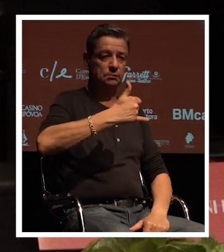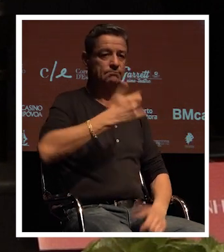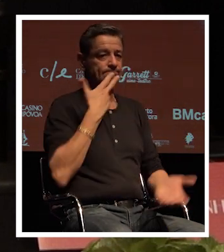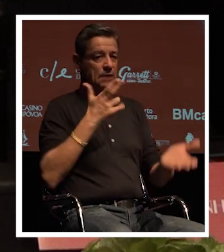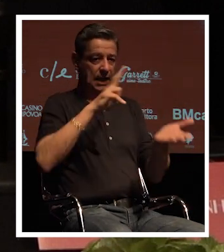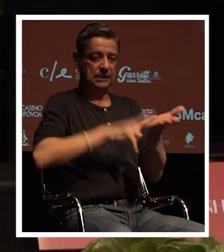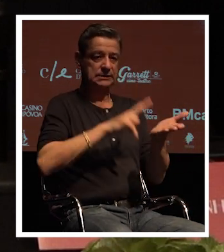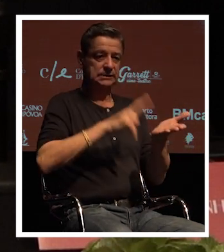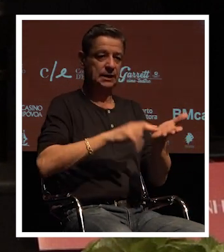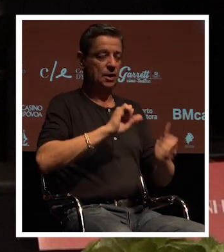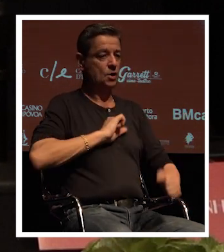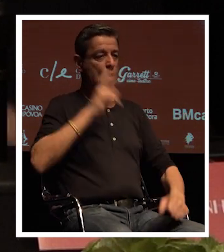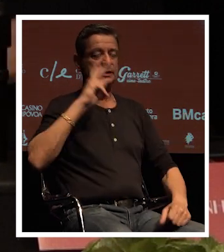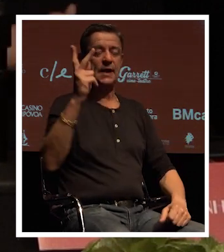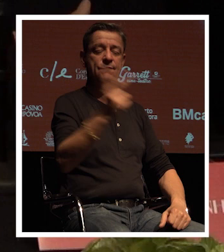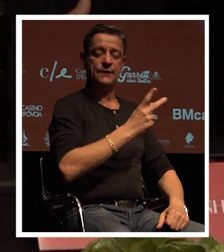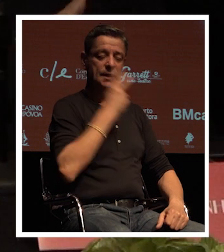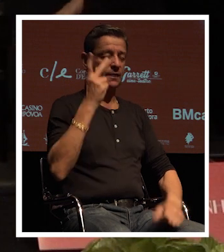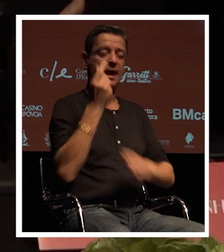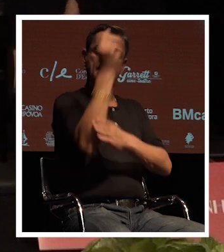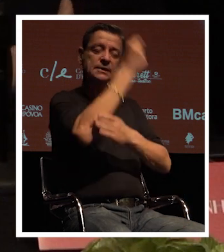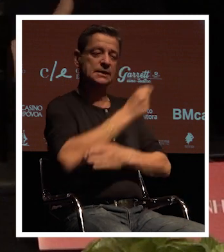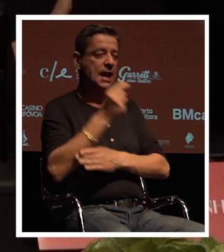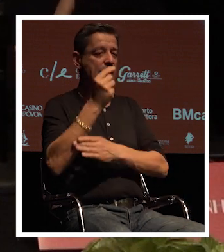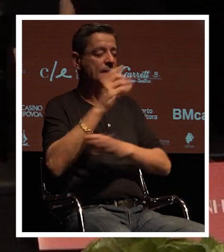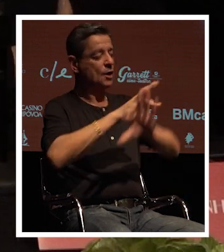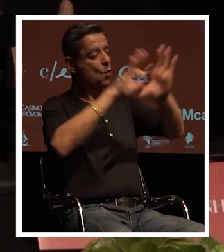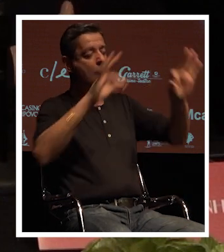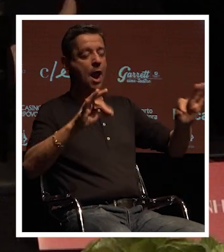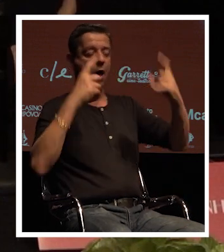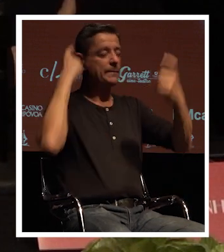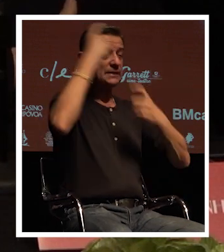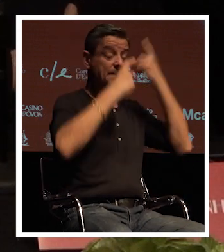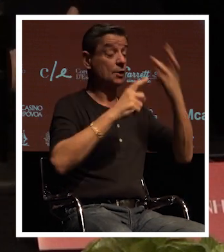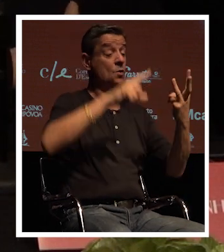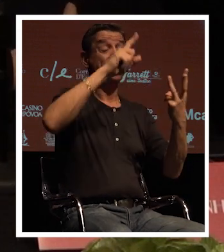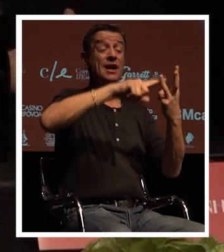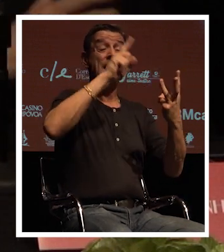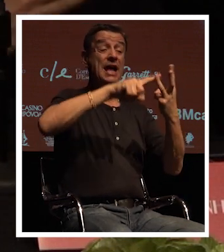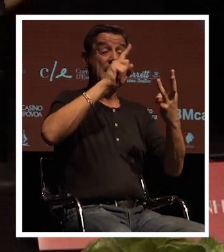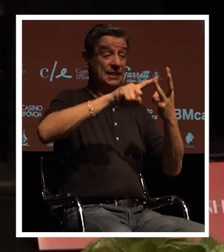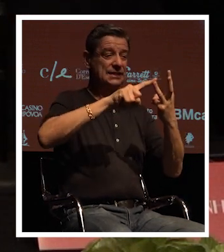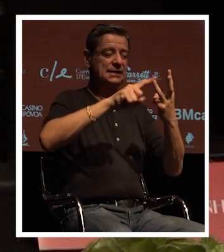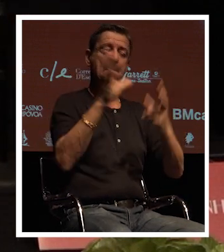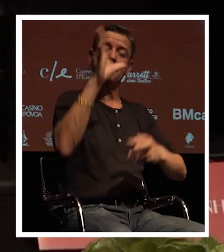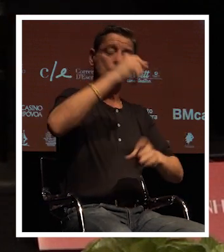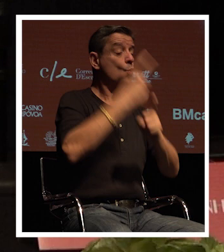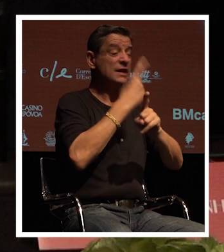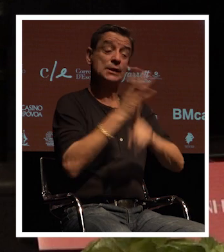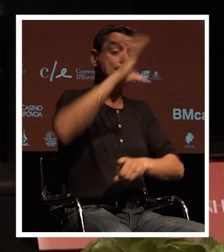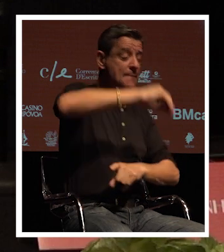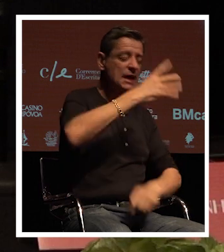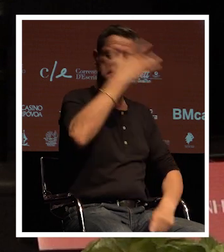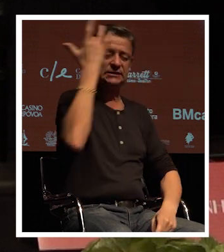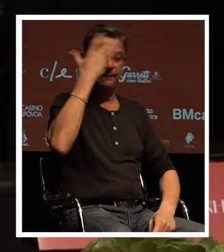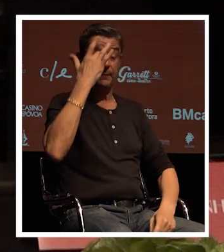razão a nossa vida é desenhada a cada pensamento e a terceira é que as coisas mais simples